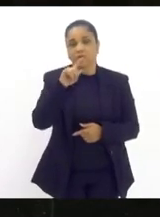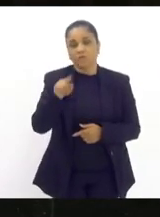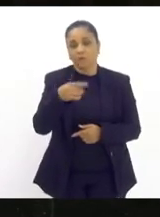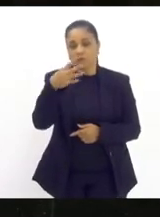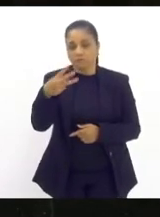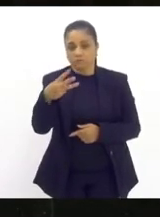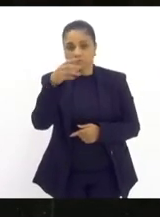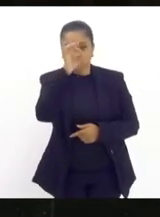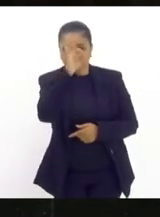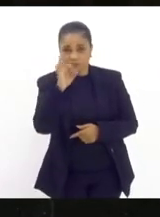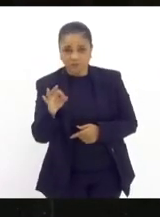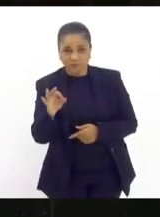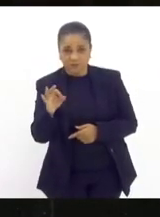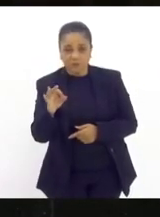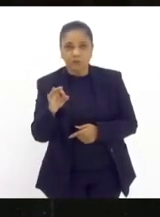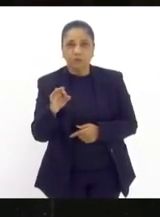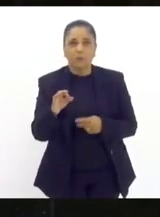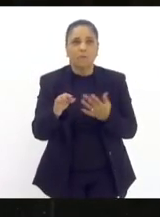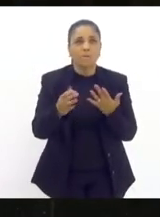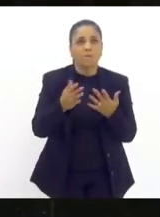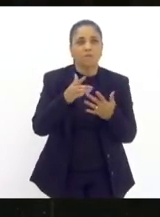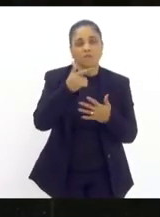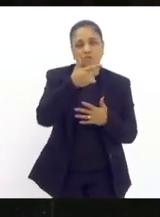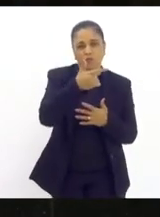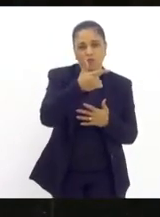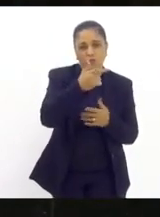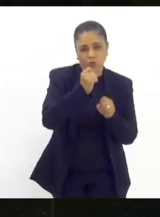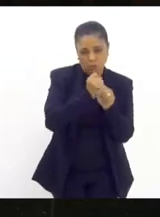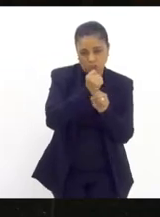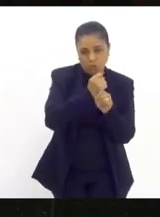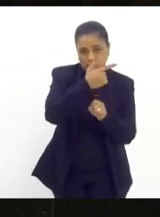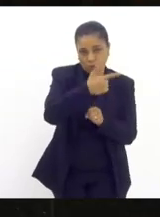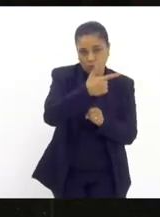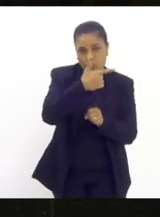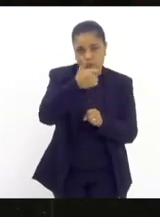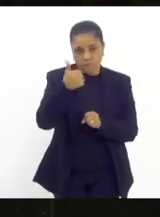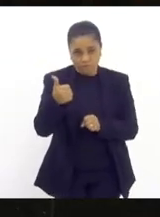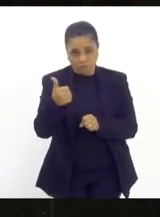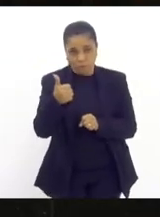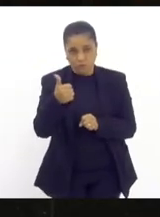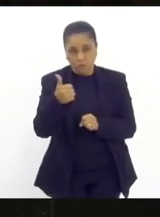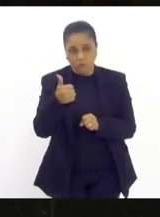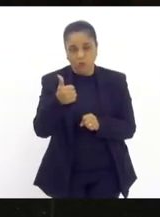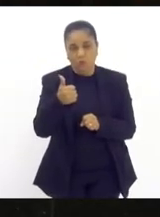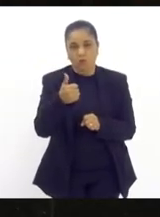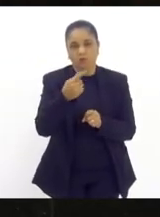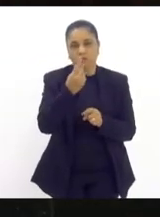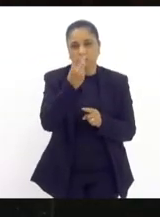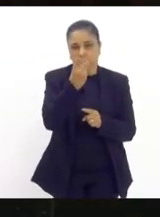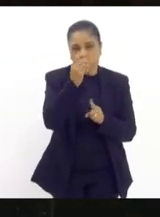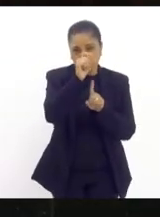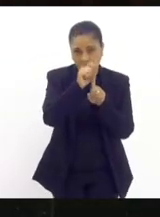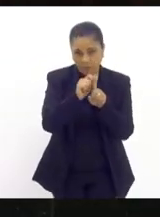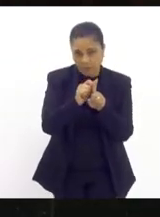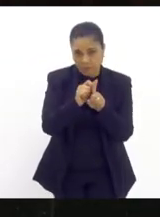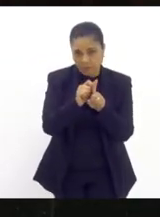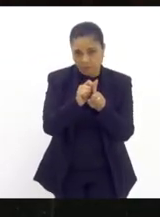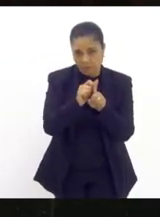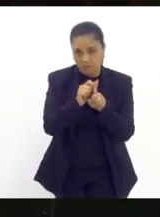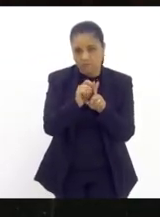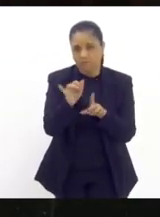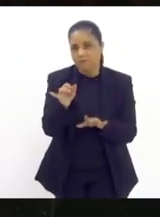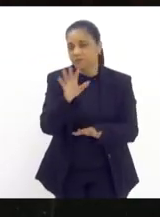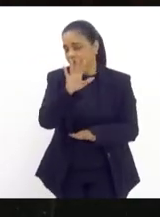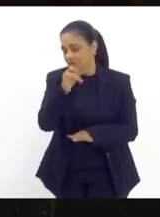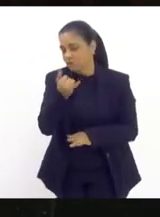do primeiro trimestre de 2021 até o desculpa do último